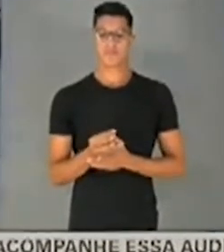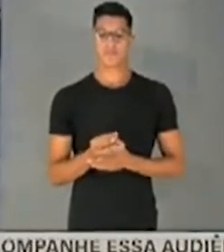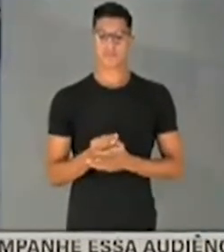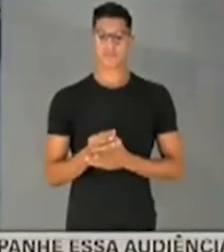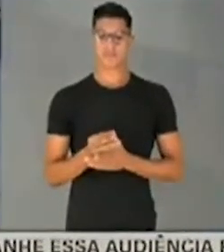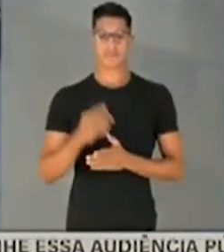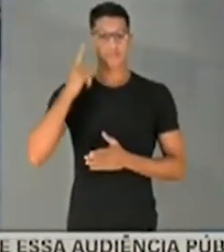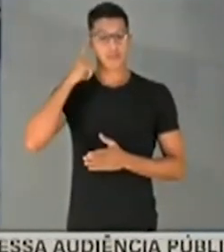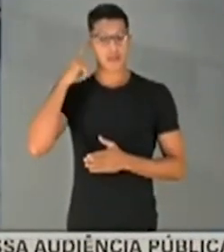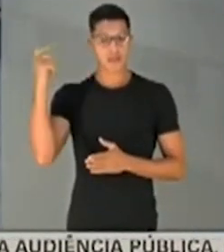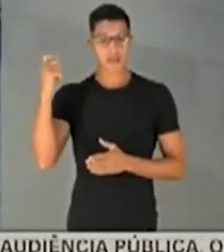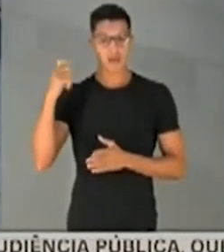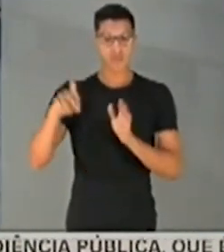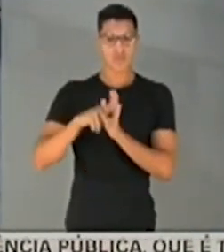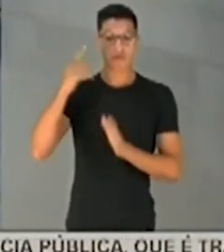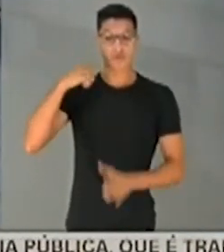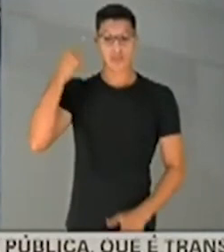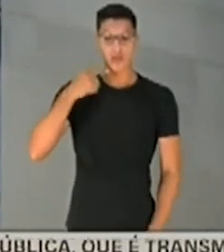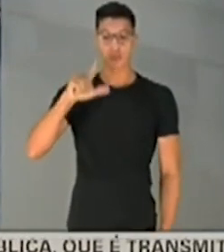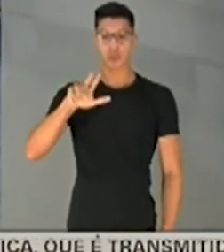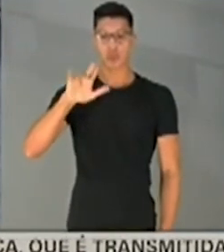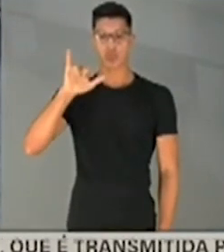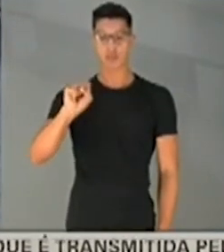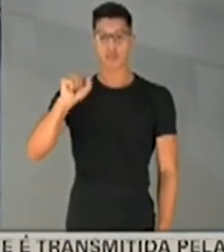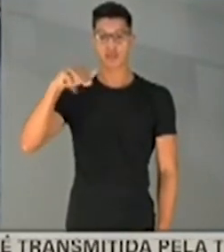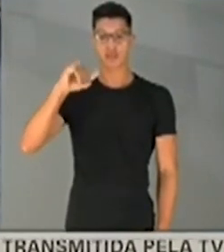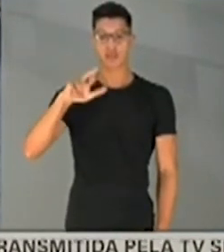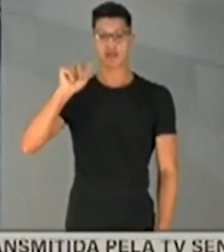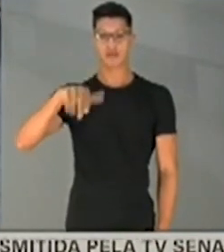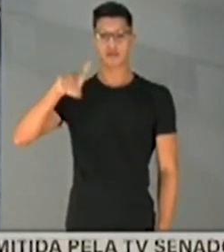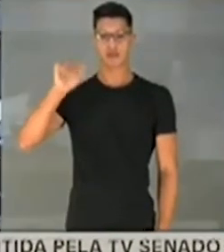Esse áudio foi do deputado Luiz Miranda para... Segundo